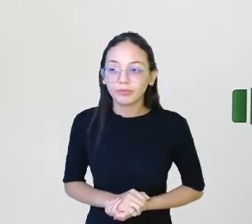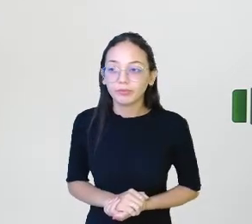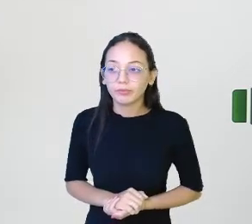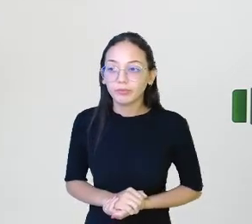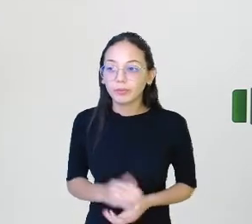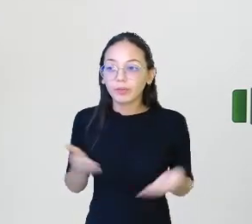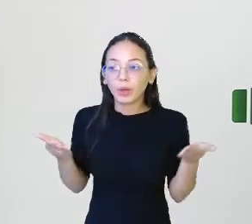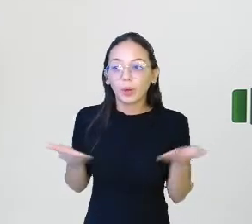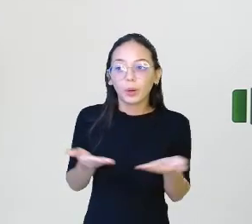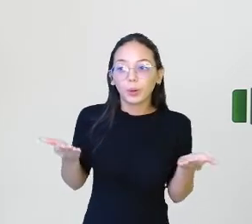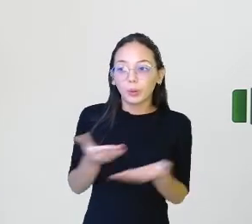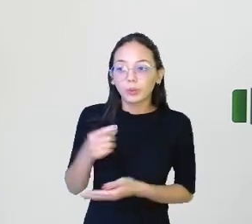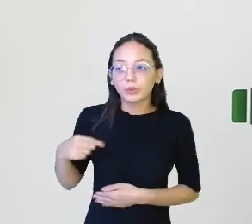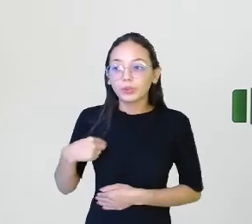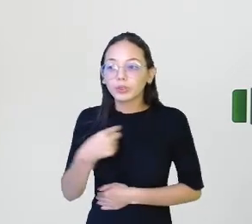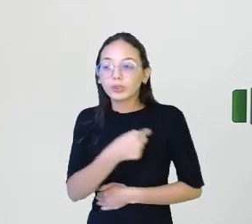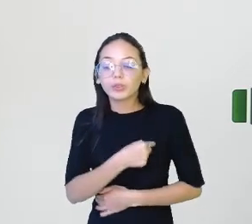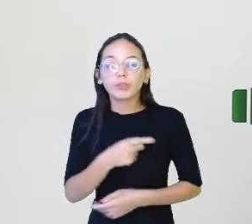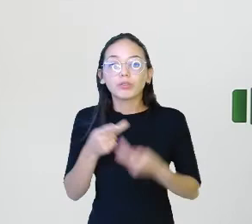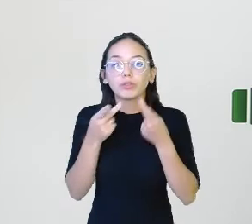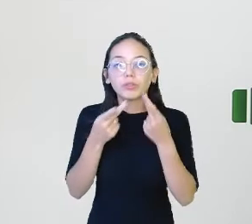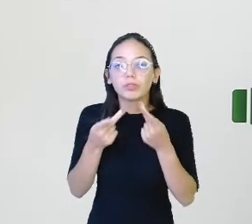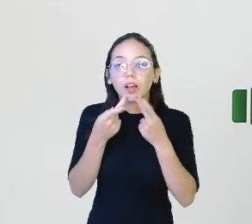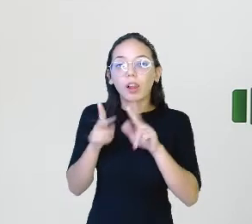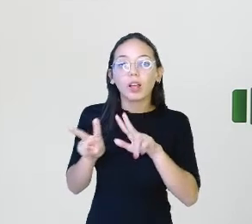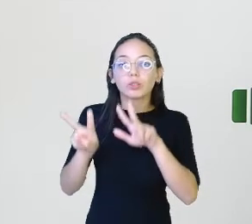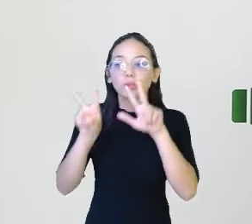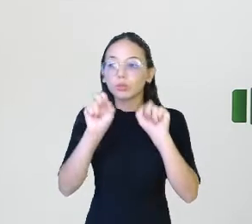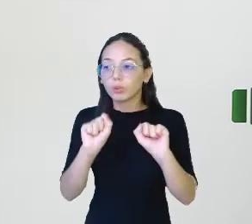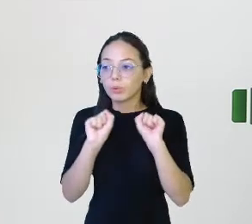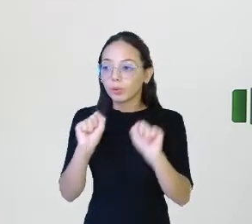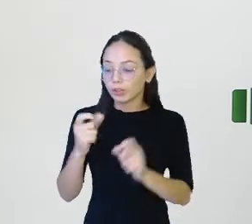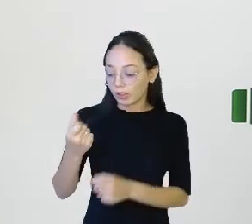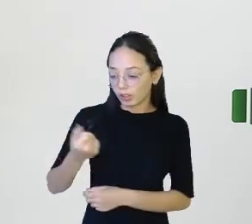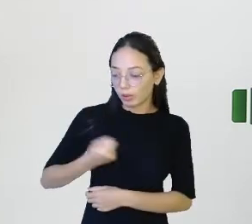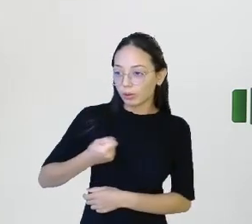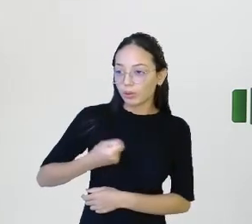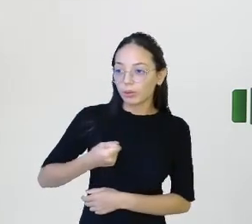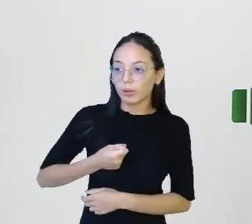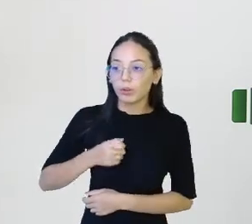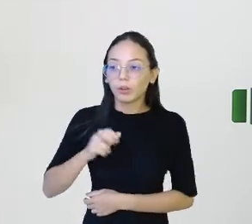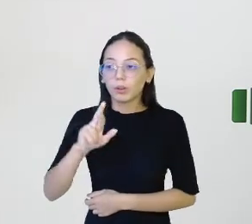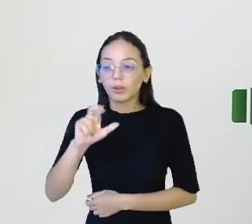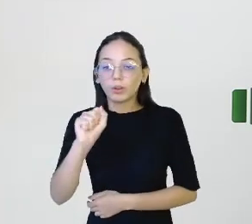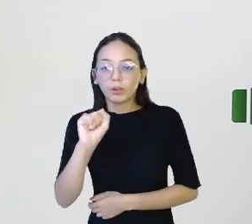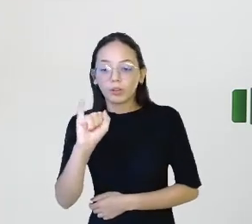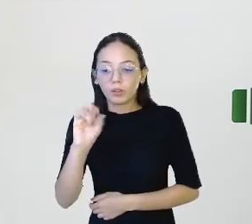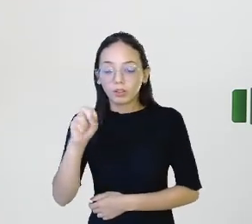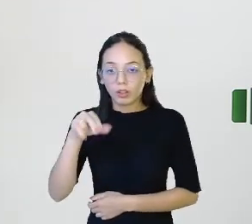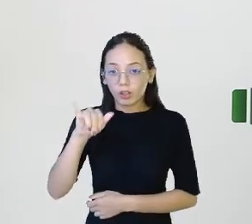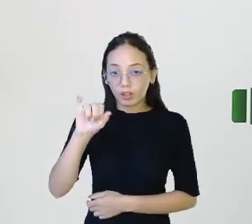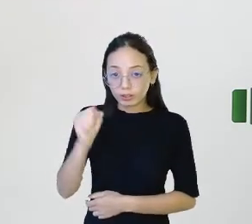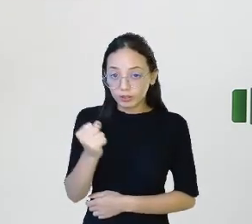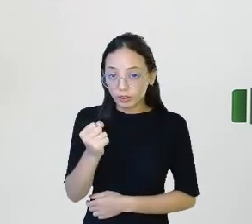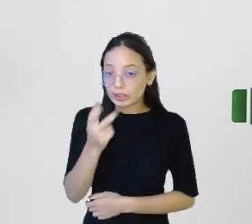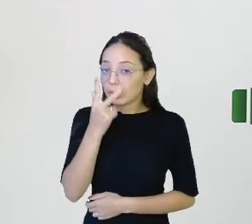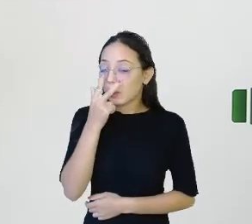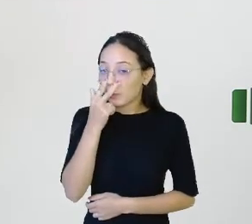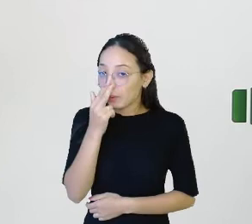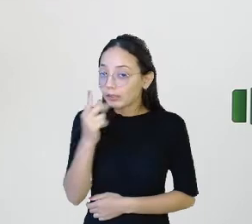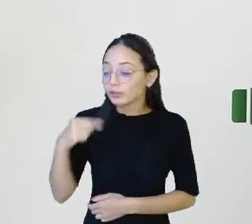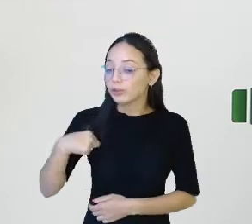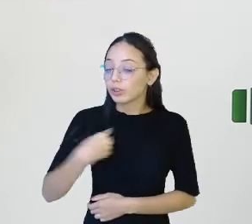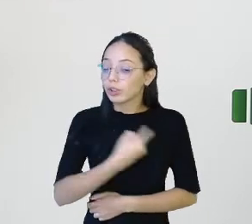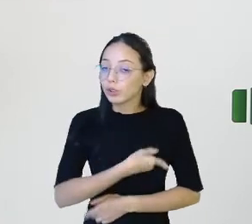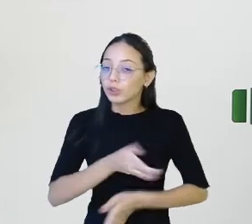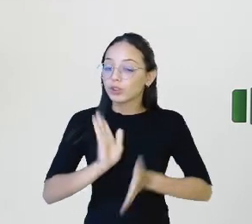Hoje a gente vai trabalhar sobre os números racionais. Professora, números racionais! Eu acho que a gente já